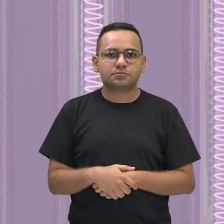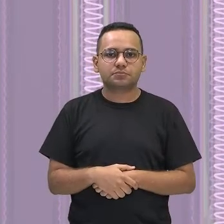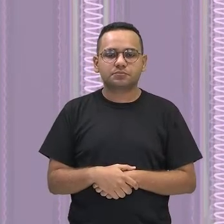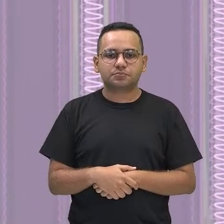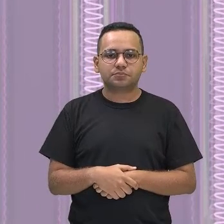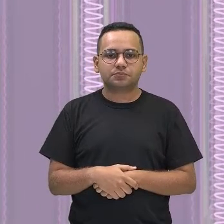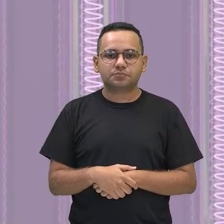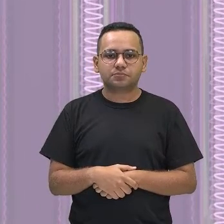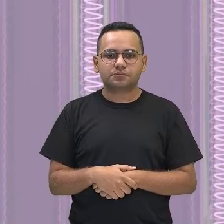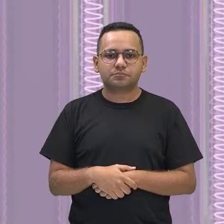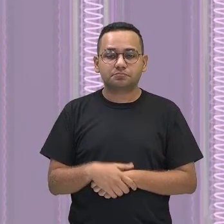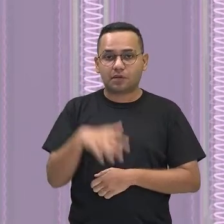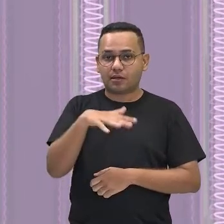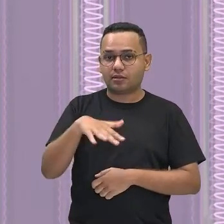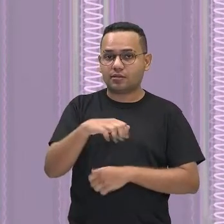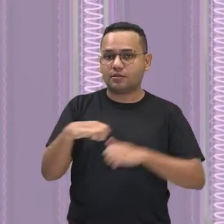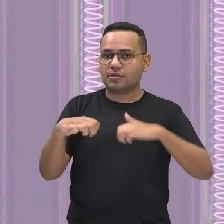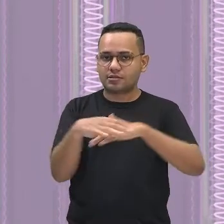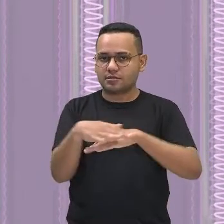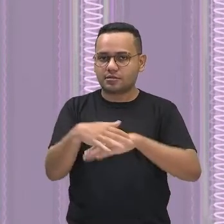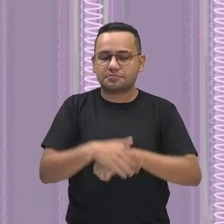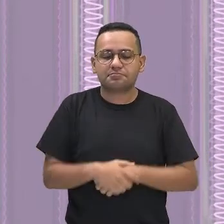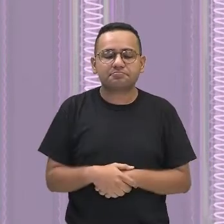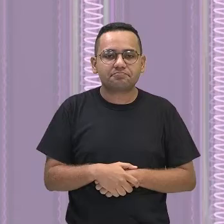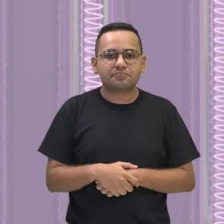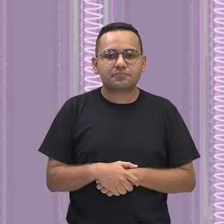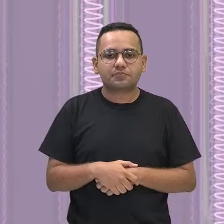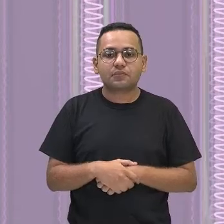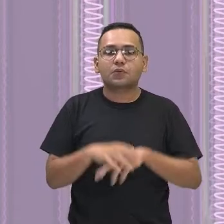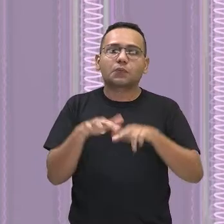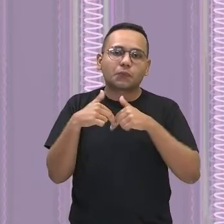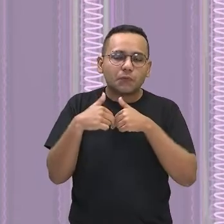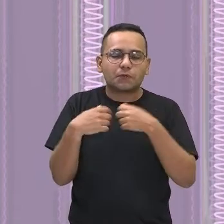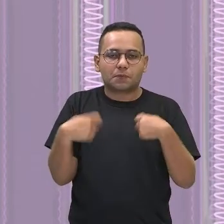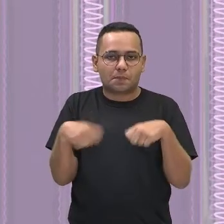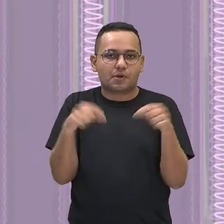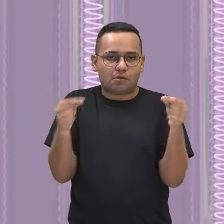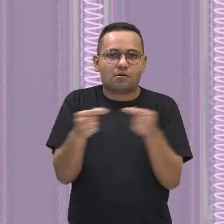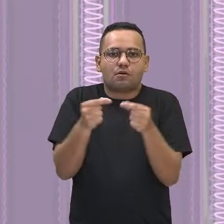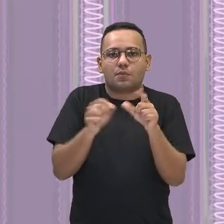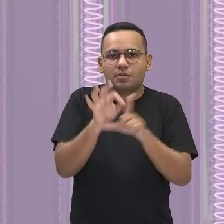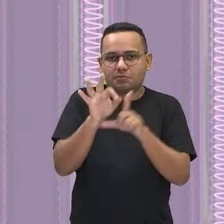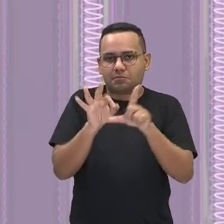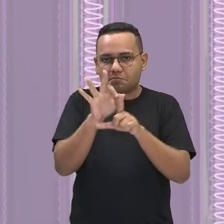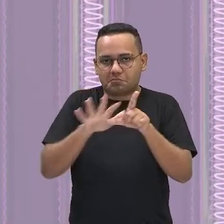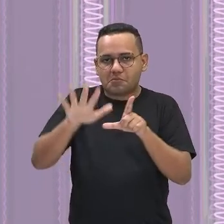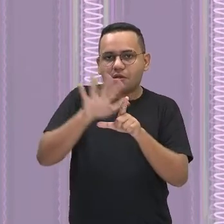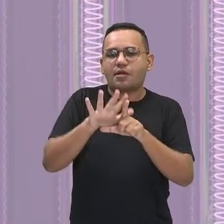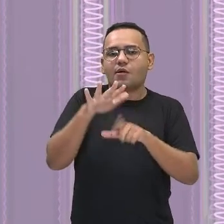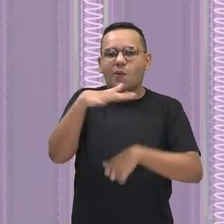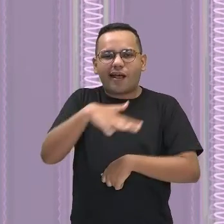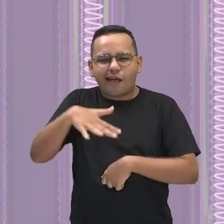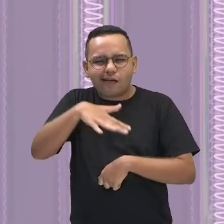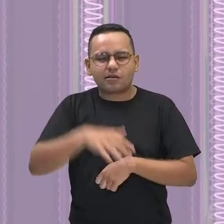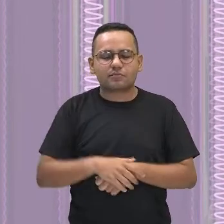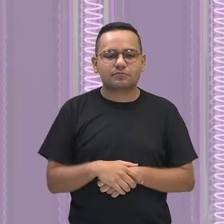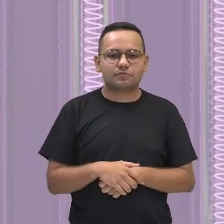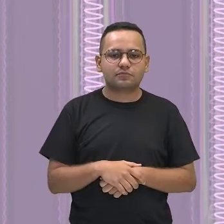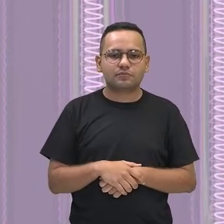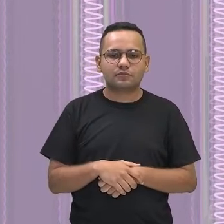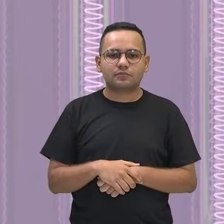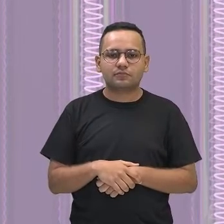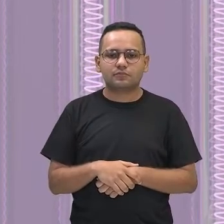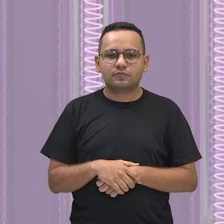né? Então, tem que ser baseado em estatística, tá? E nós vimos aí os bairros,